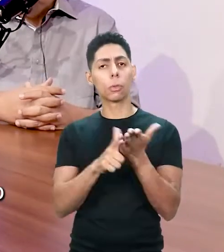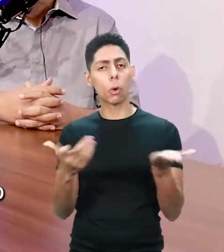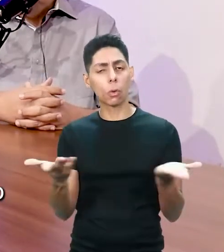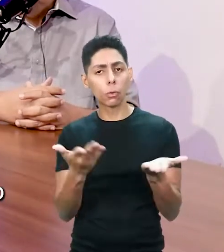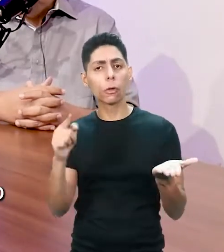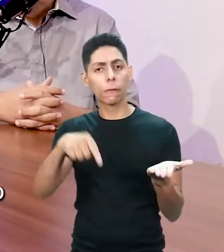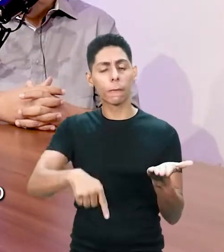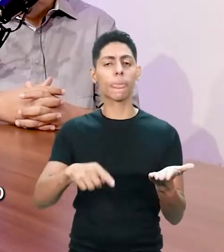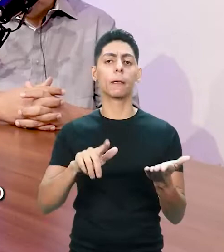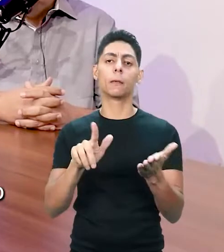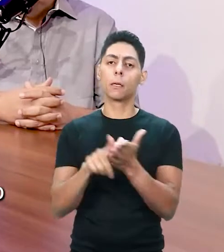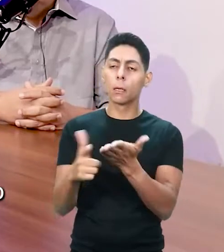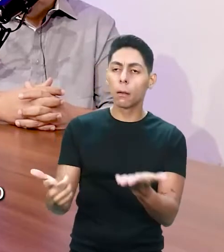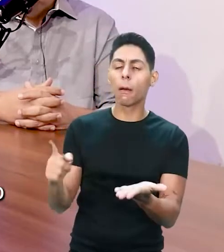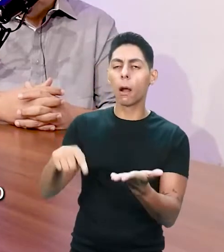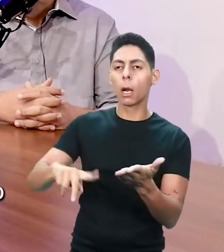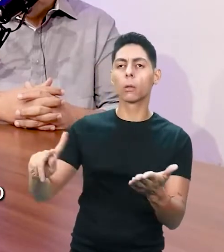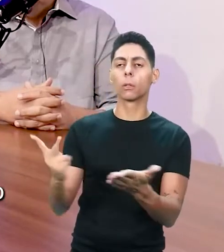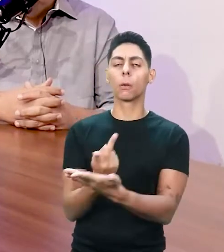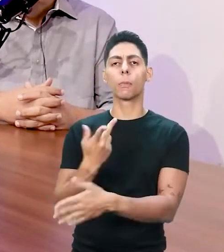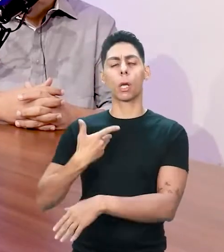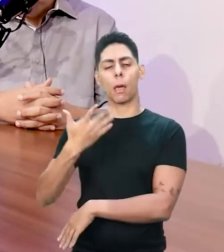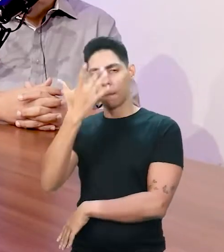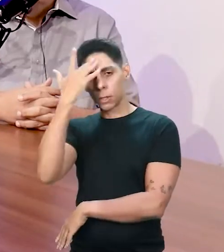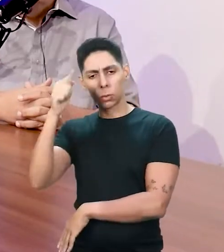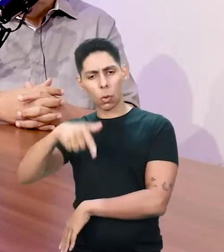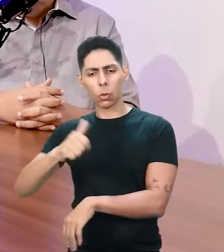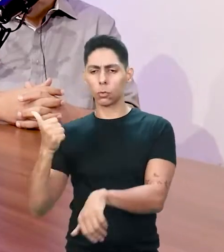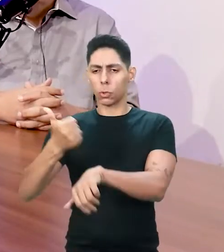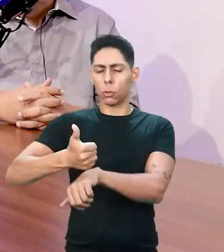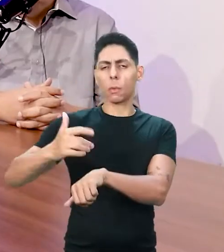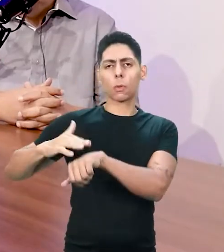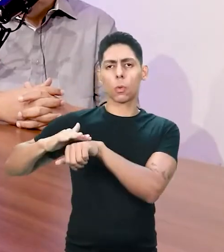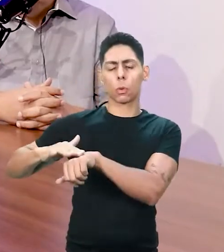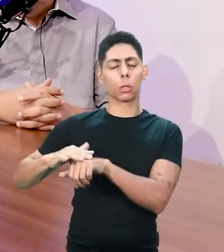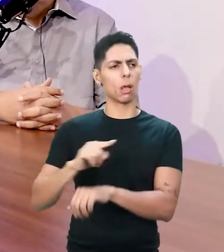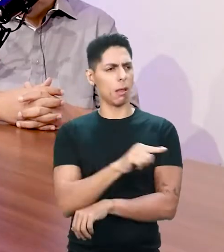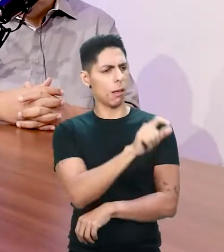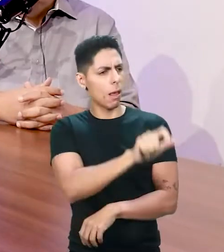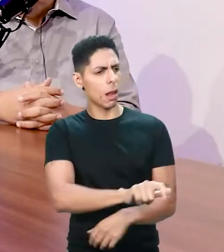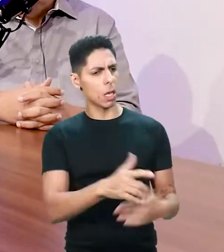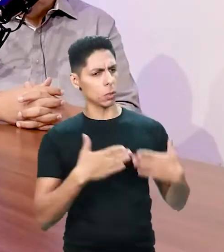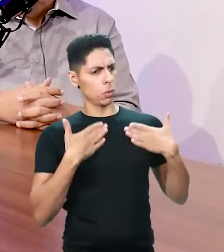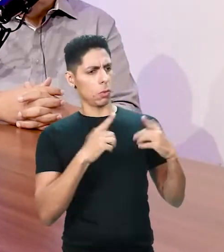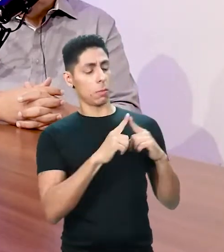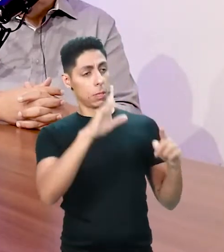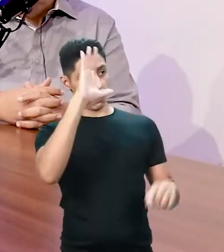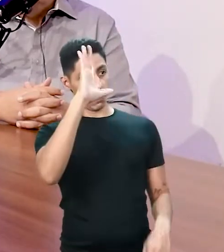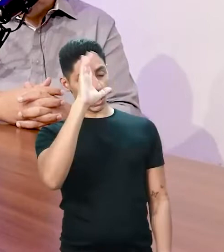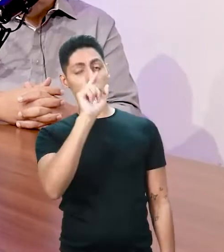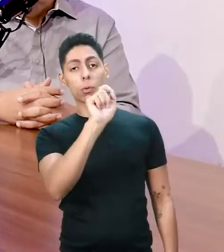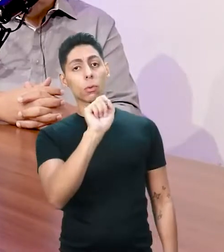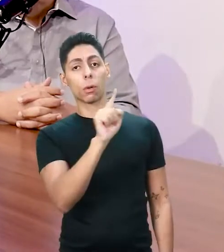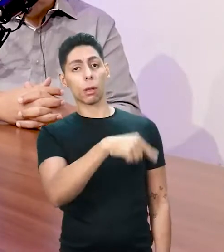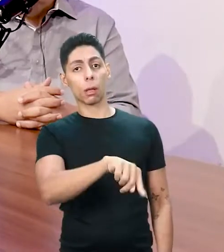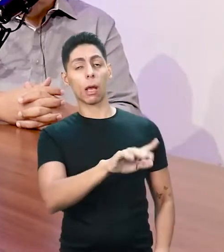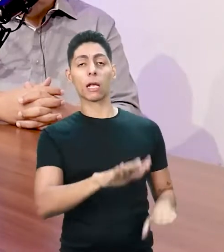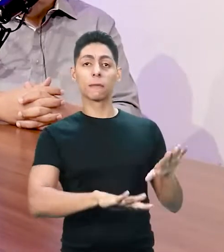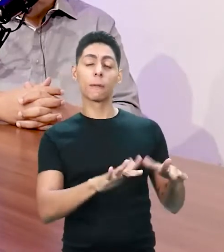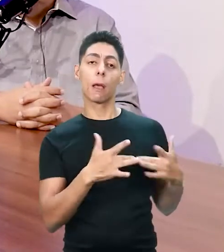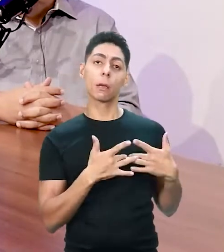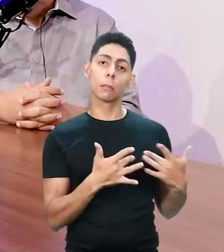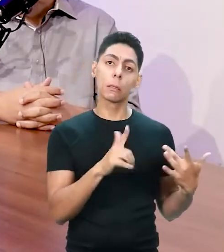esportes, porque o nosso Tuninho está doente. Aí ele levou um susto, mas ele deve ter pensado, vai ver que num